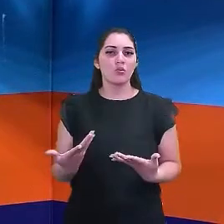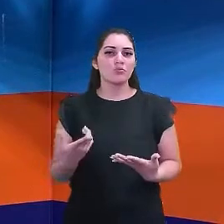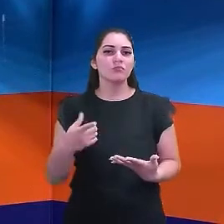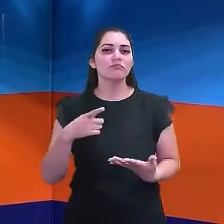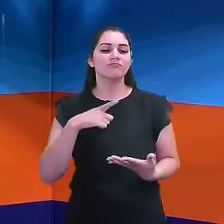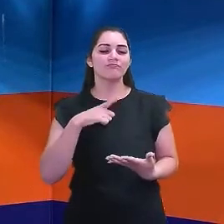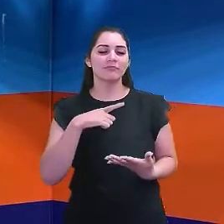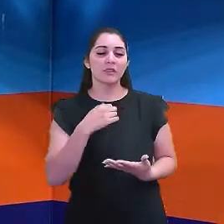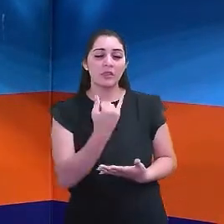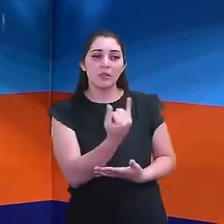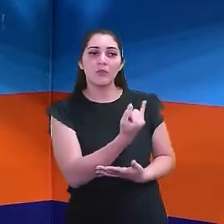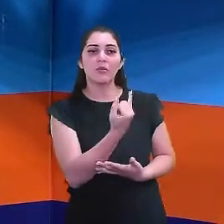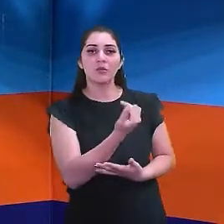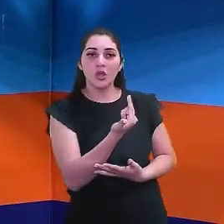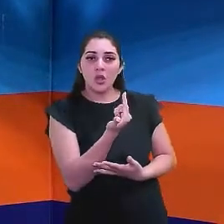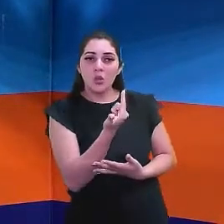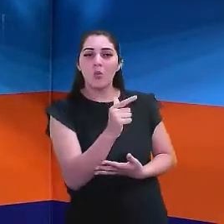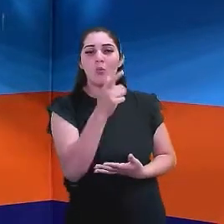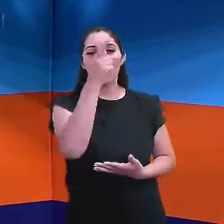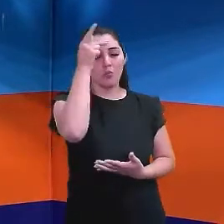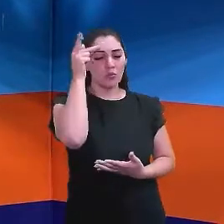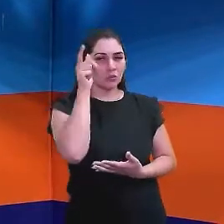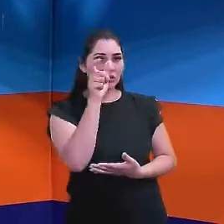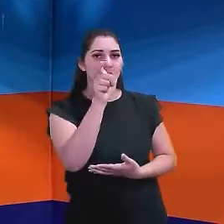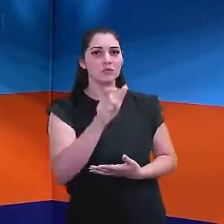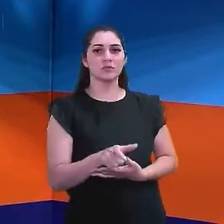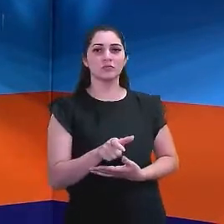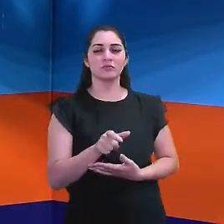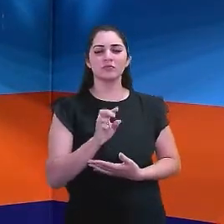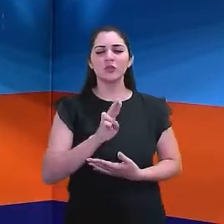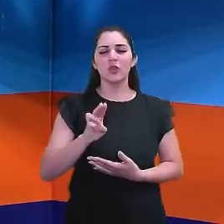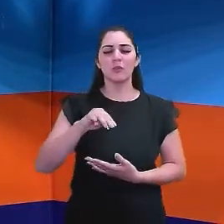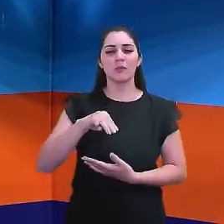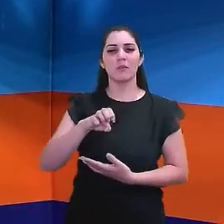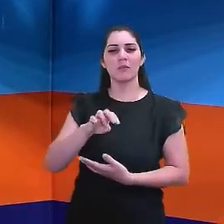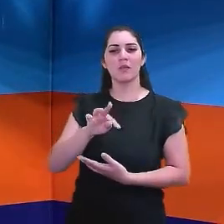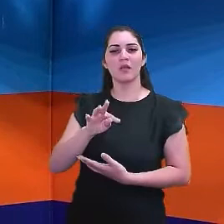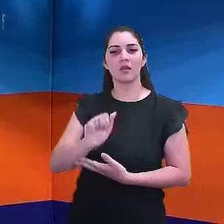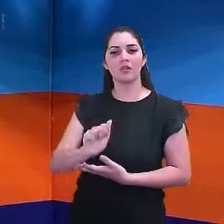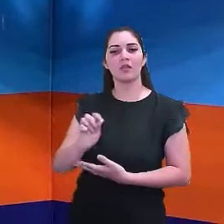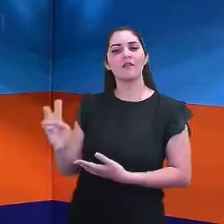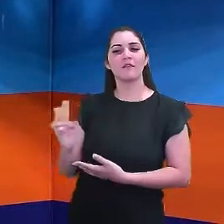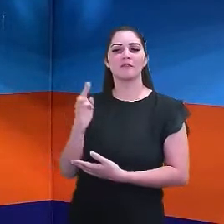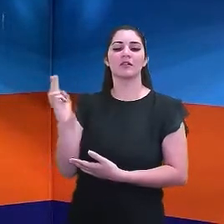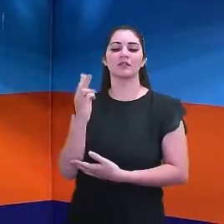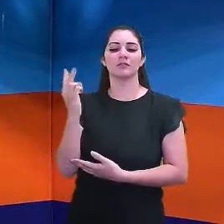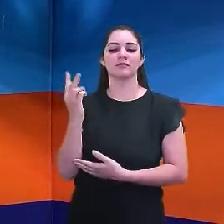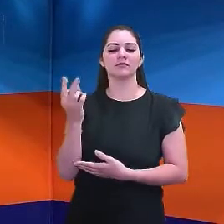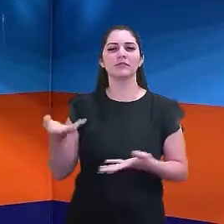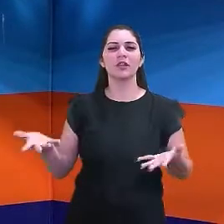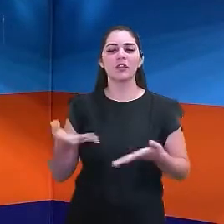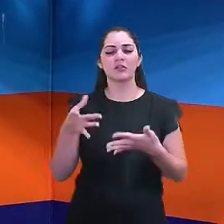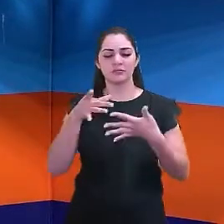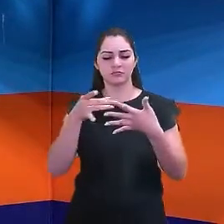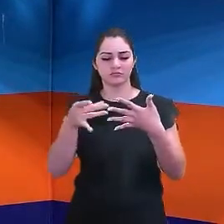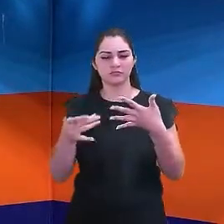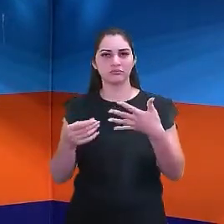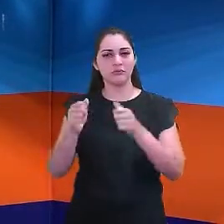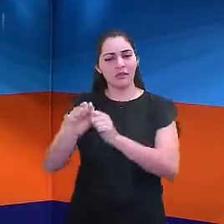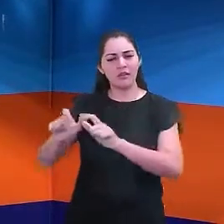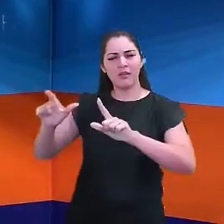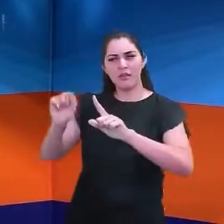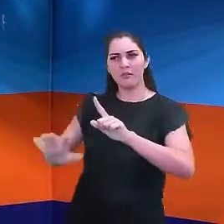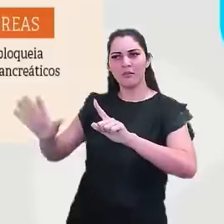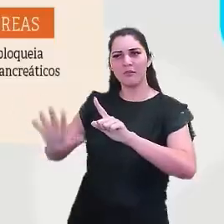ser humano. Isso é um metavalor, tá? E aí, vamos tentar então detalhar um pouquinho o que seria. Abre essa imagem aí,